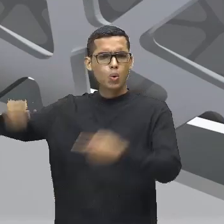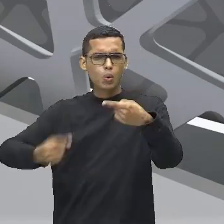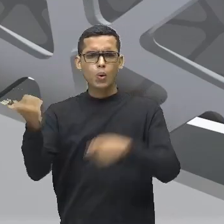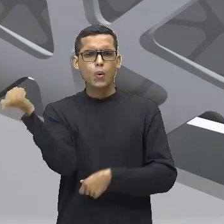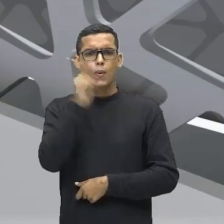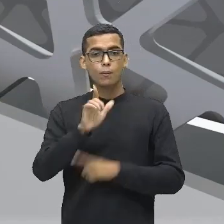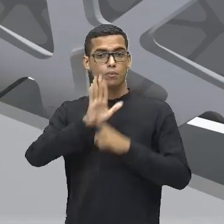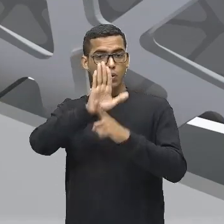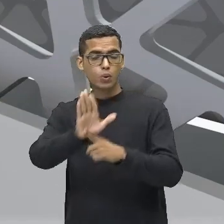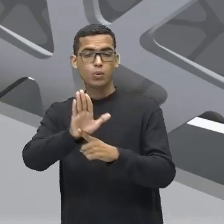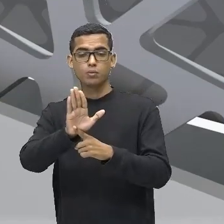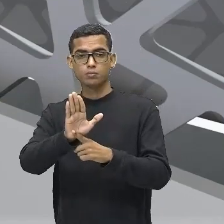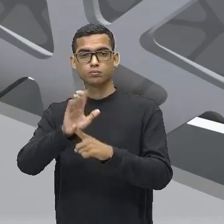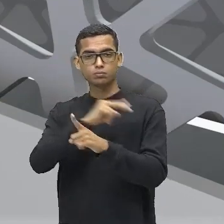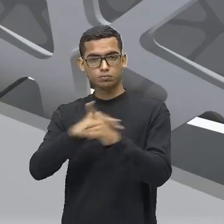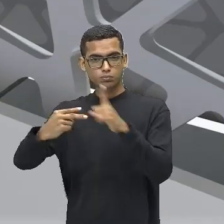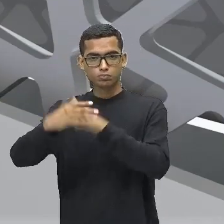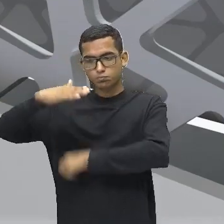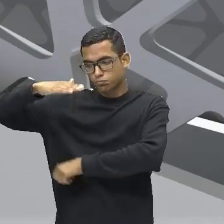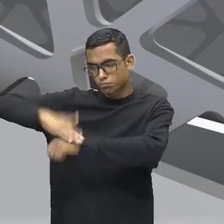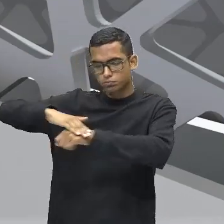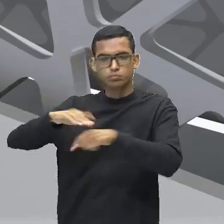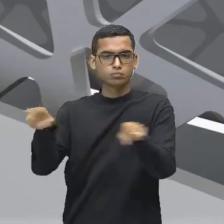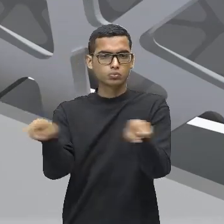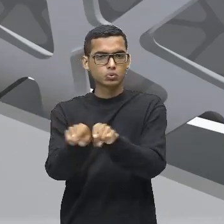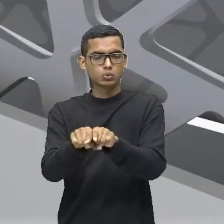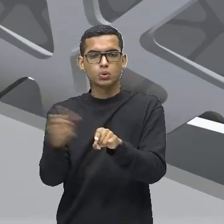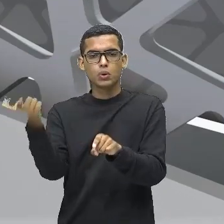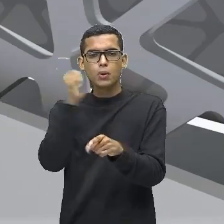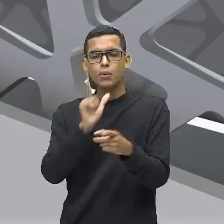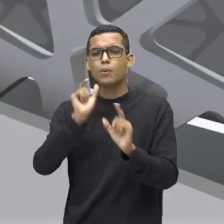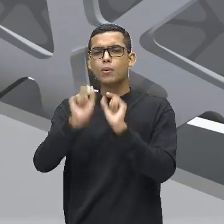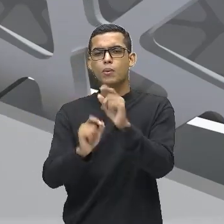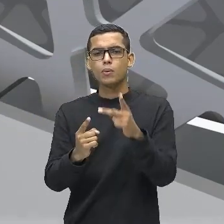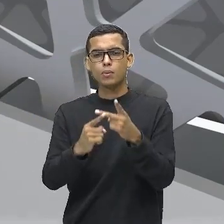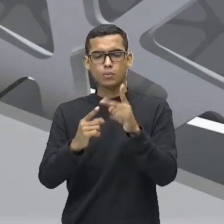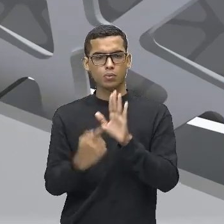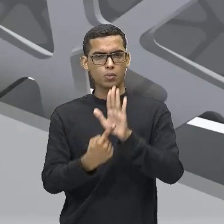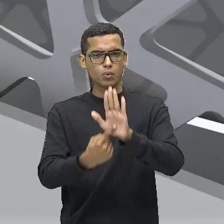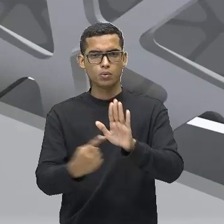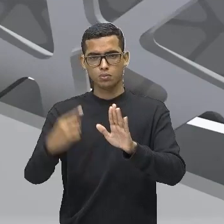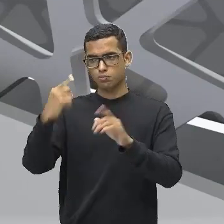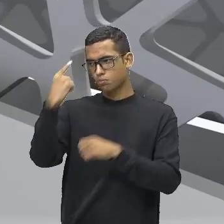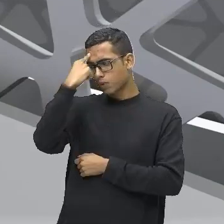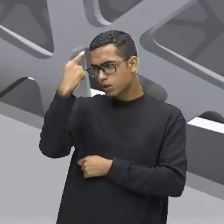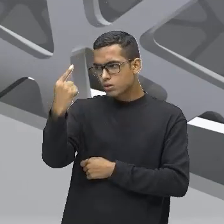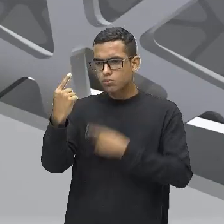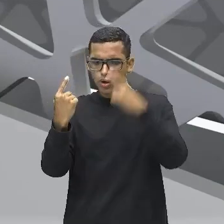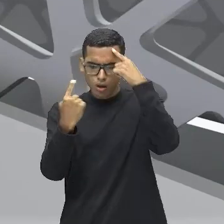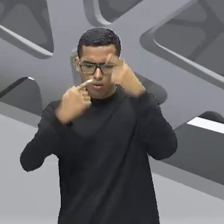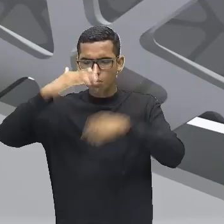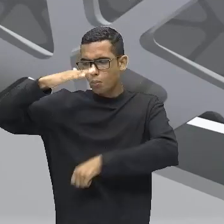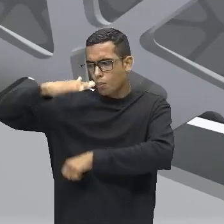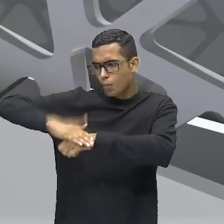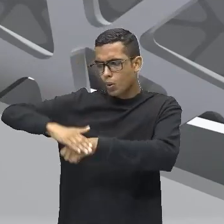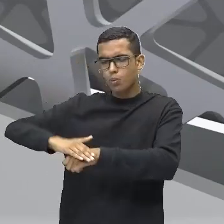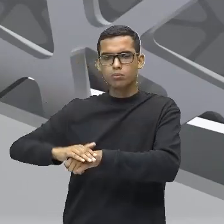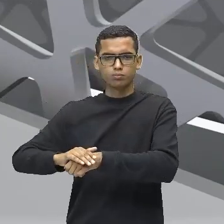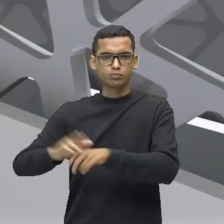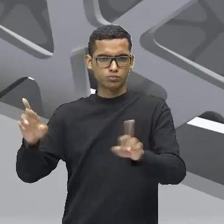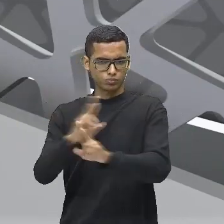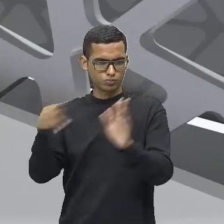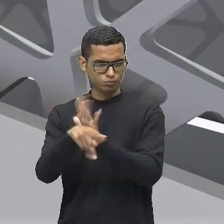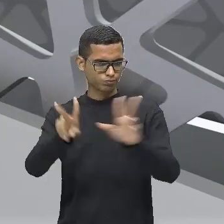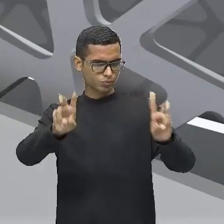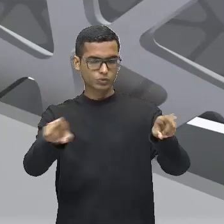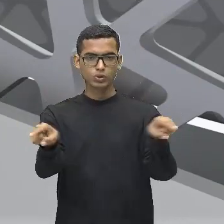conseguiram expor seus pontos de vista, conseguiram expor exatamente o que eles pensam a respeito do tema e, claro, evidenciar